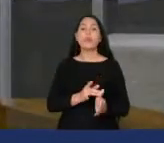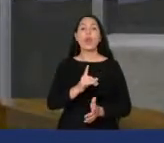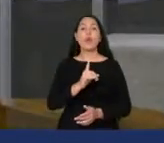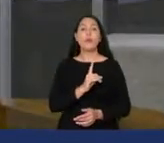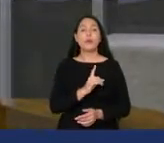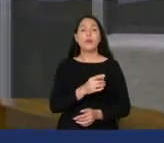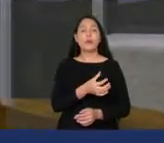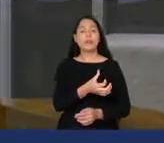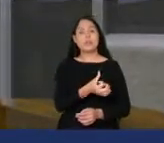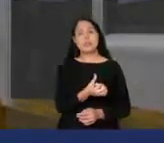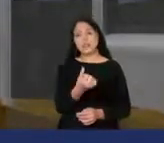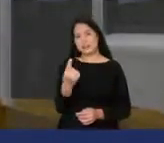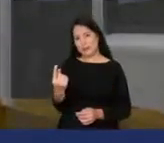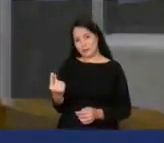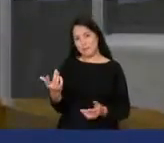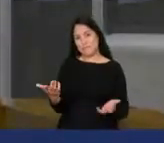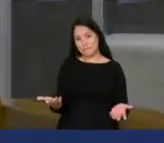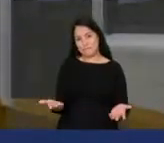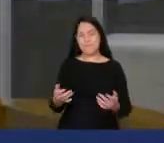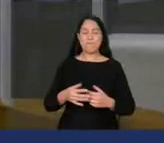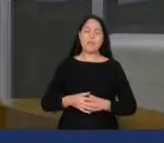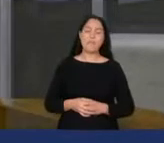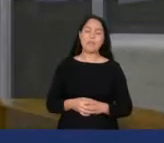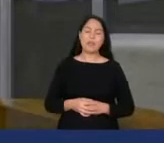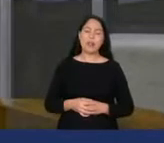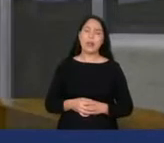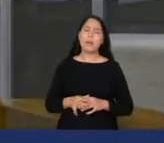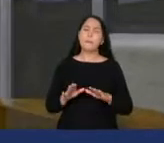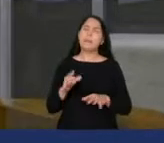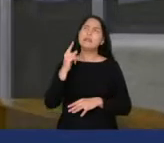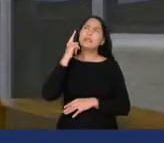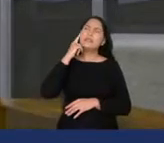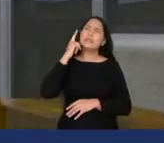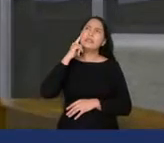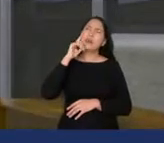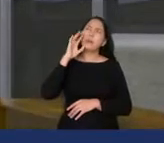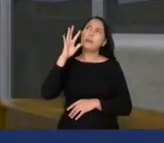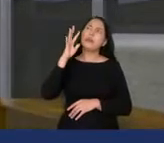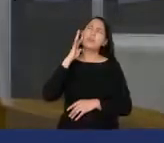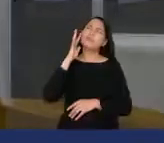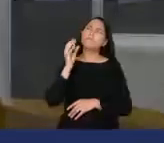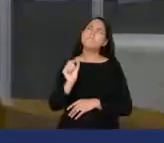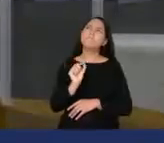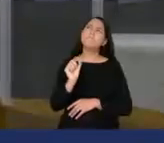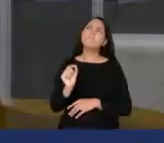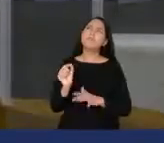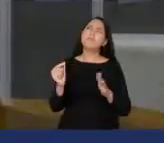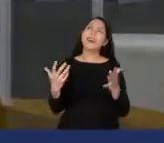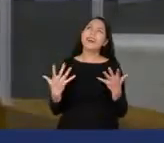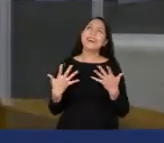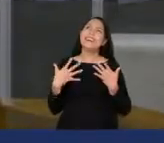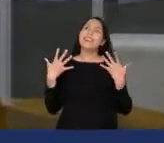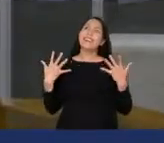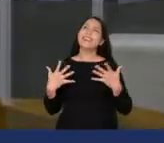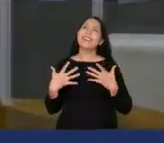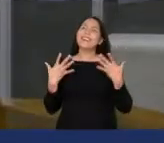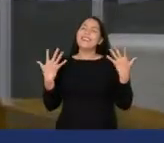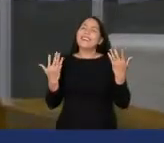Penso, senhoras e senhores, qual teria sido a intensidade da alegria, se é que ela pode ser